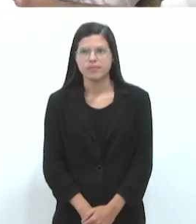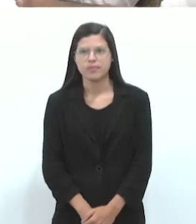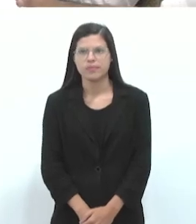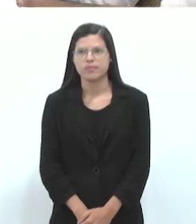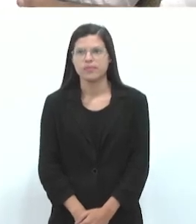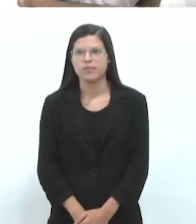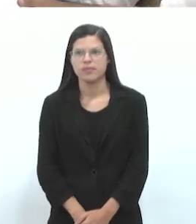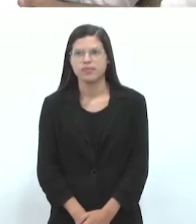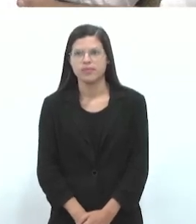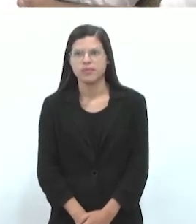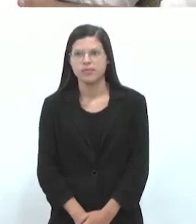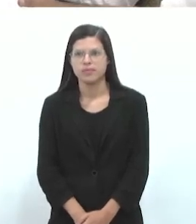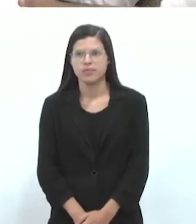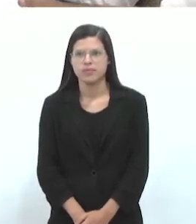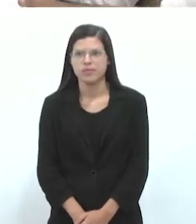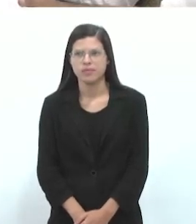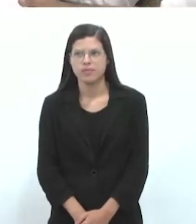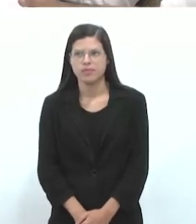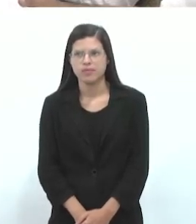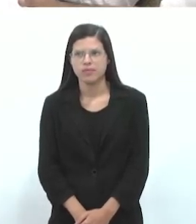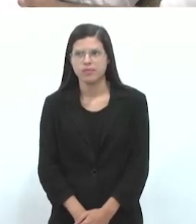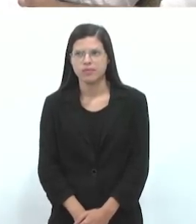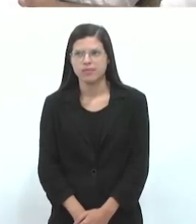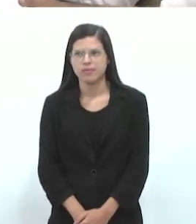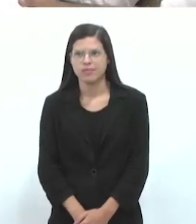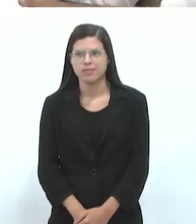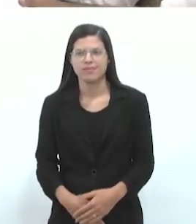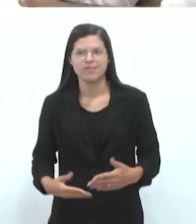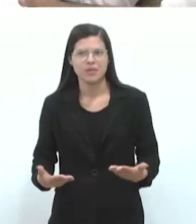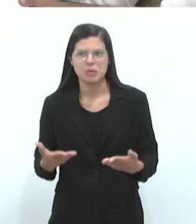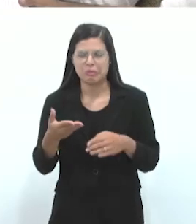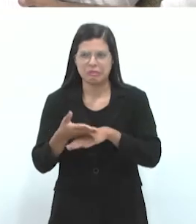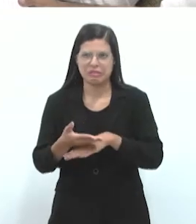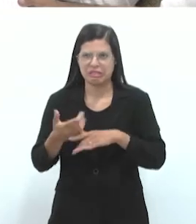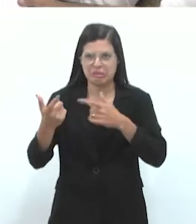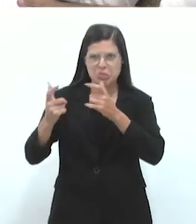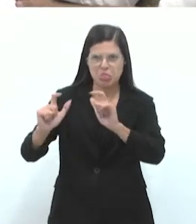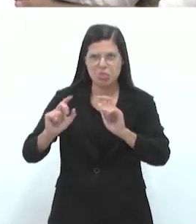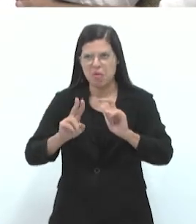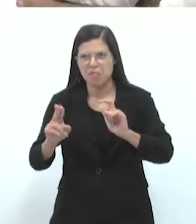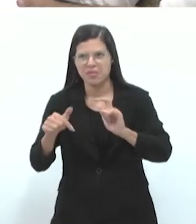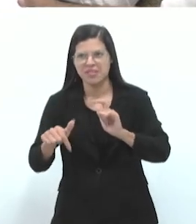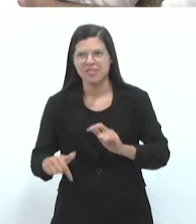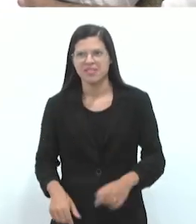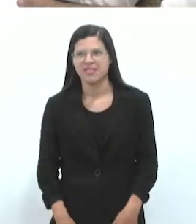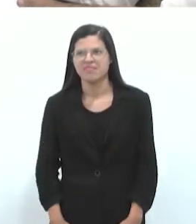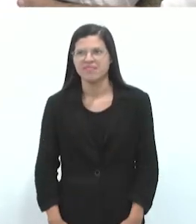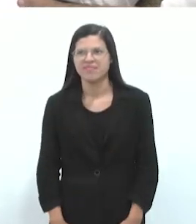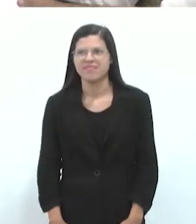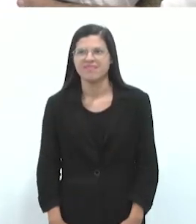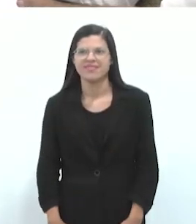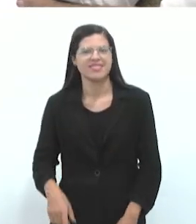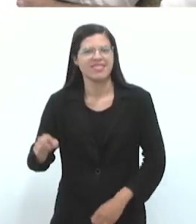Que isso? Eu cheguei e estava aqui a placa. Tudo bem? Vai lá de Macaé arrumando confusão.